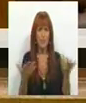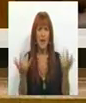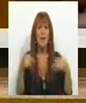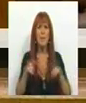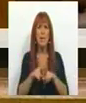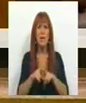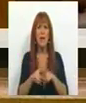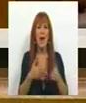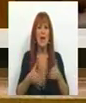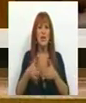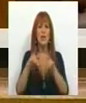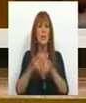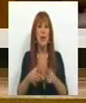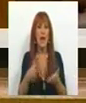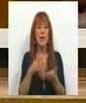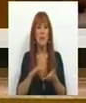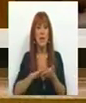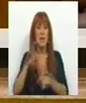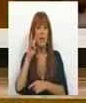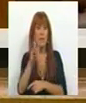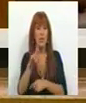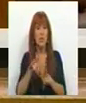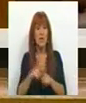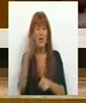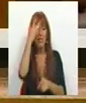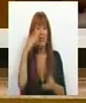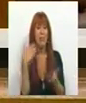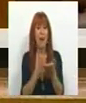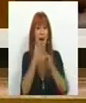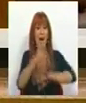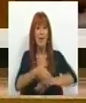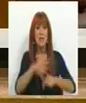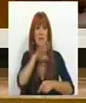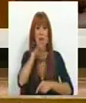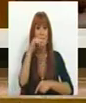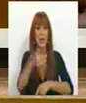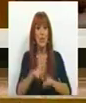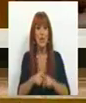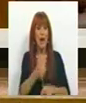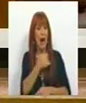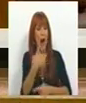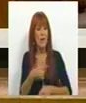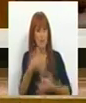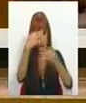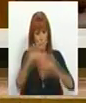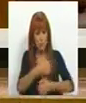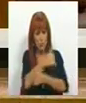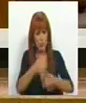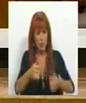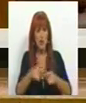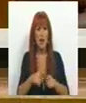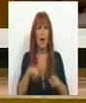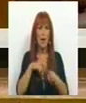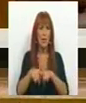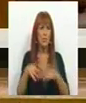Uma estratégia assente na visão de facilitar o acesso das famílias a uma habitação condigna.